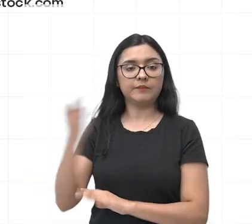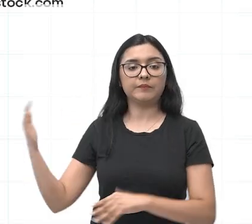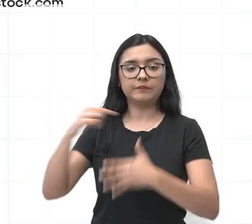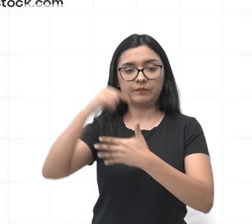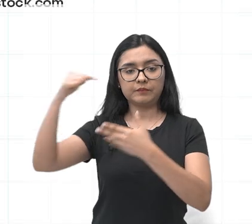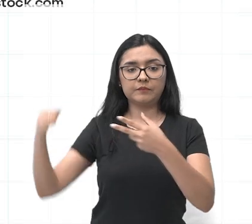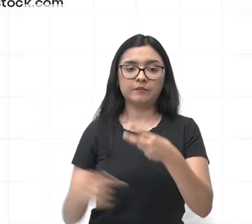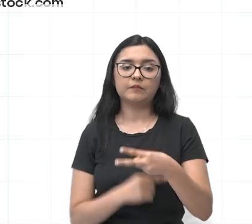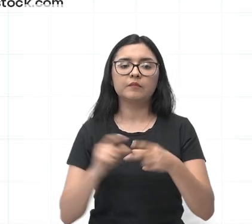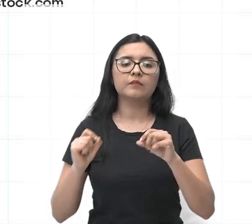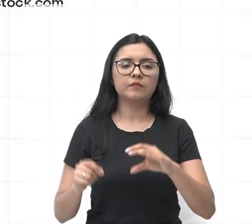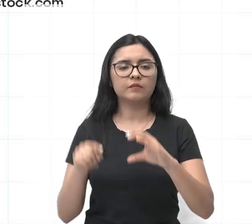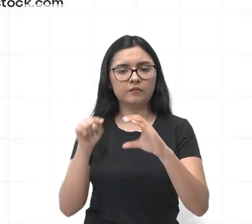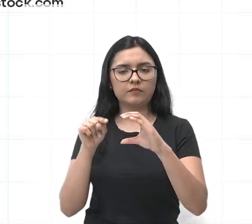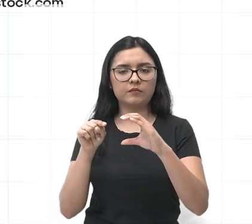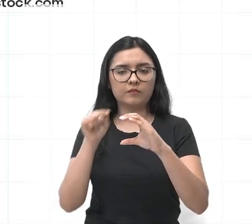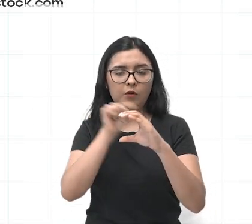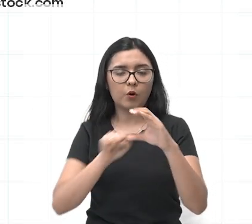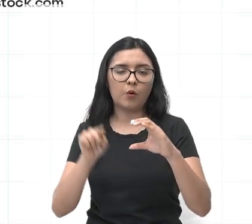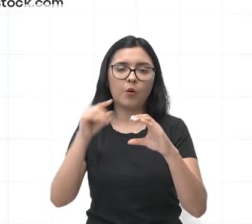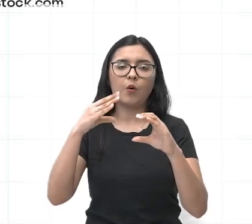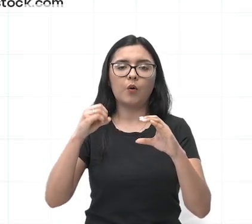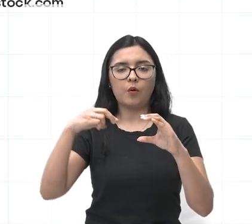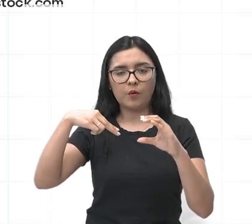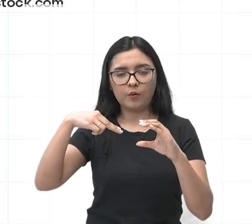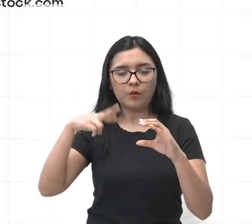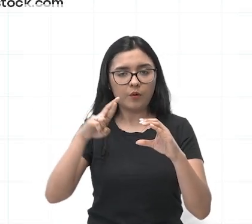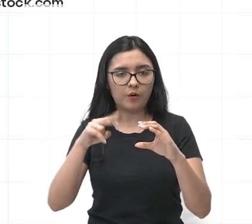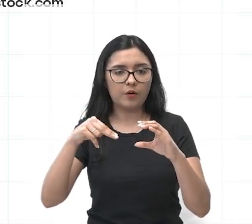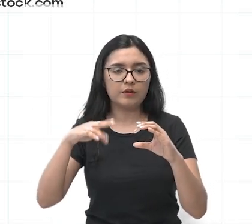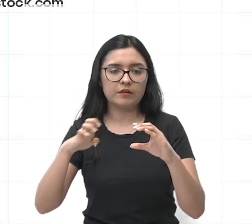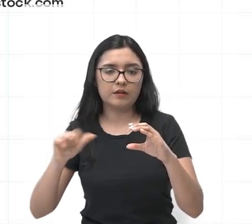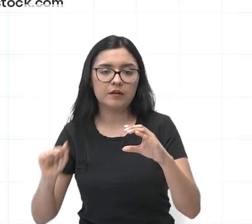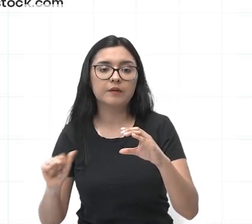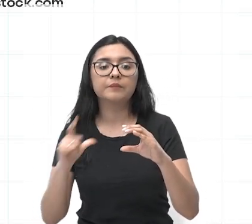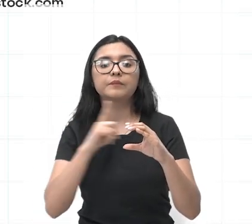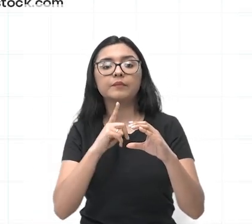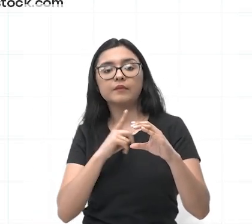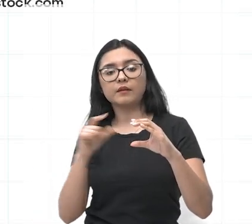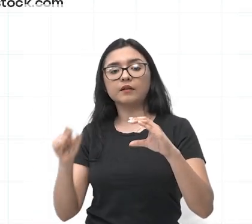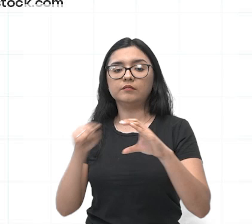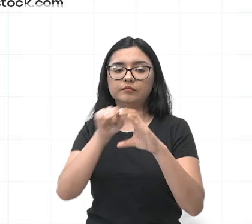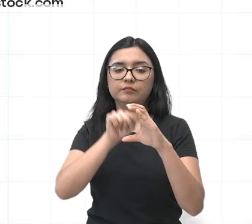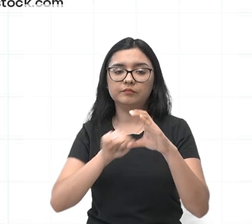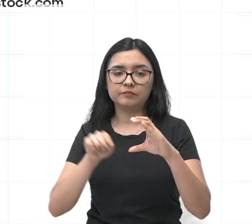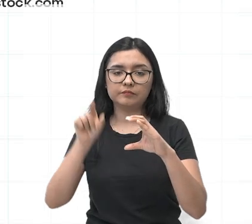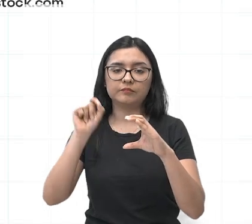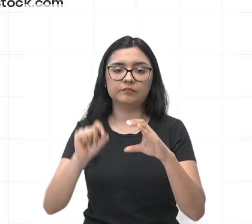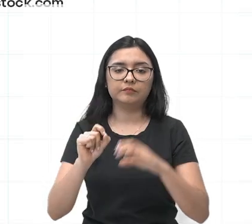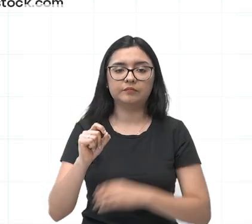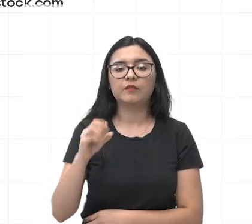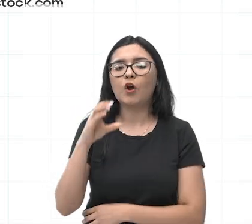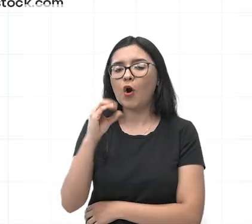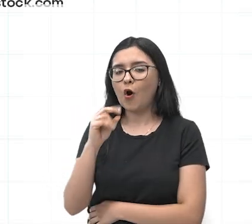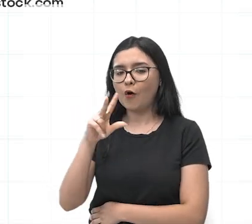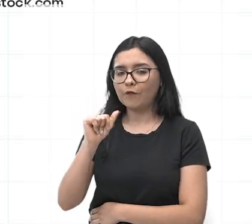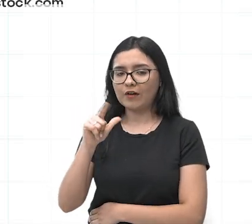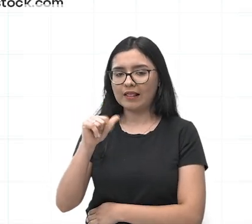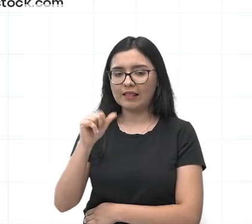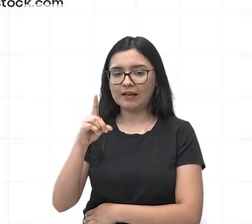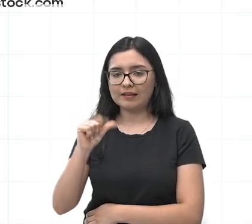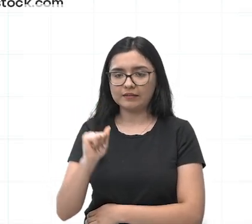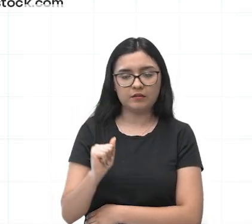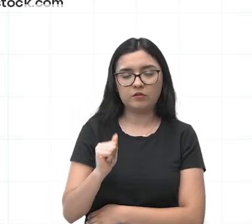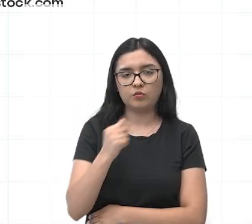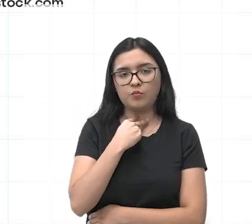a córnea com curvatura irregular, né, ela se apresenta numa forma ovalada.